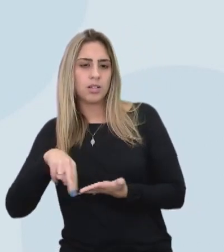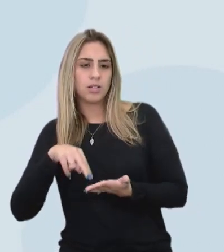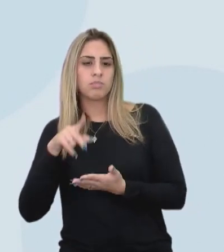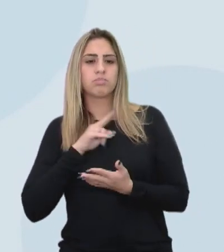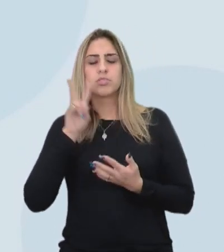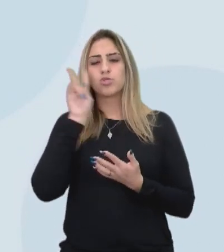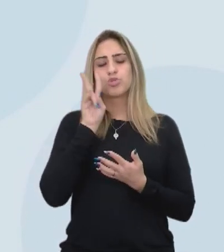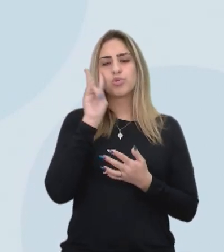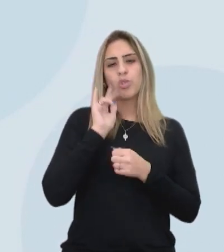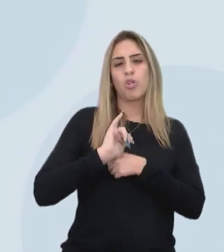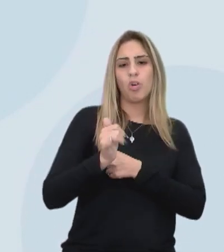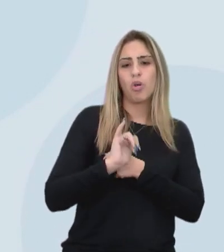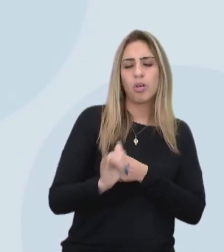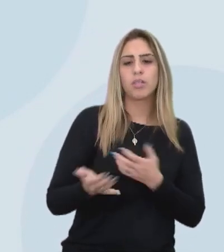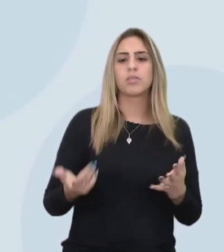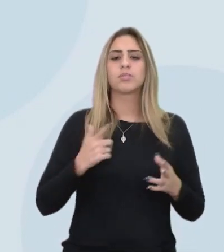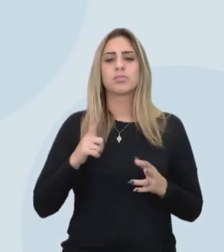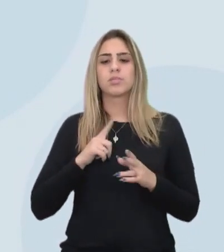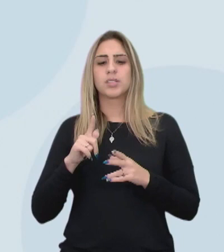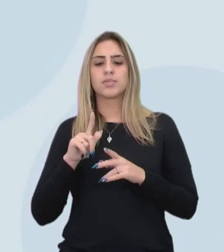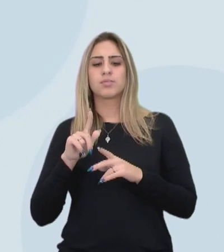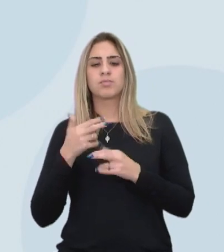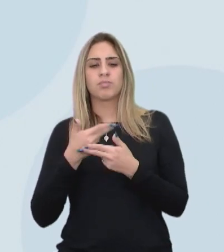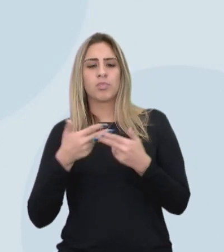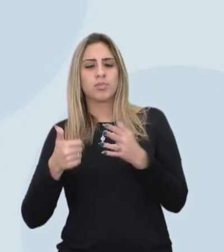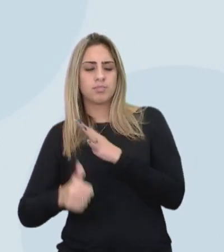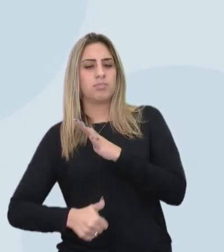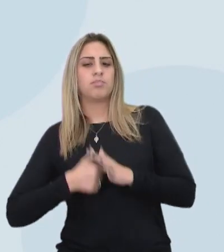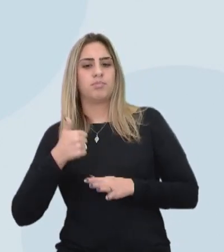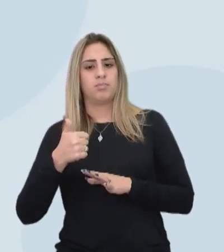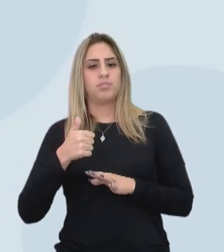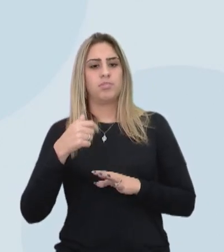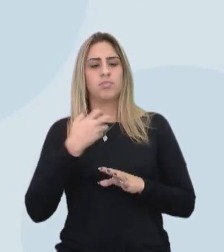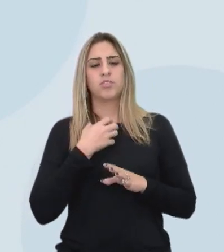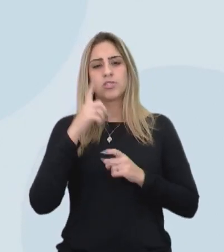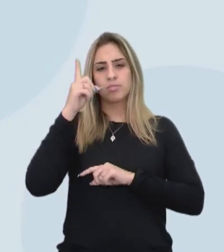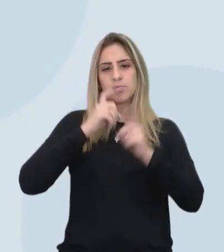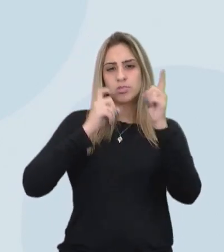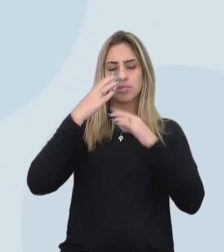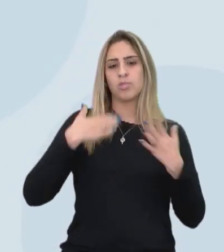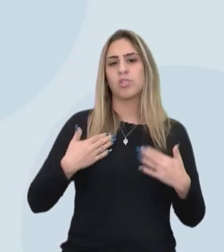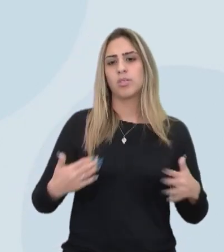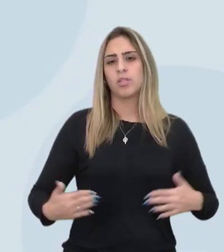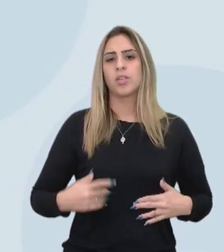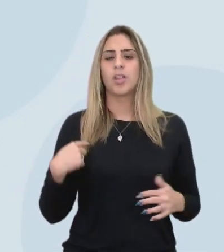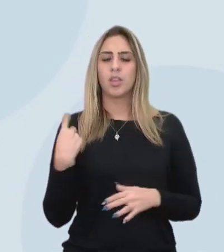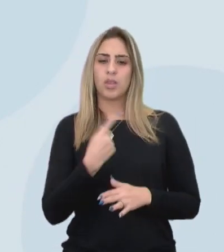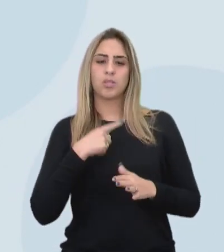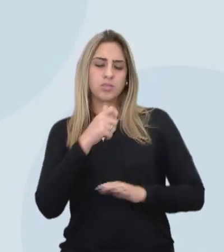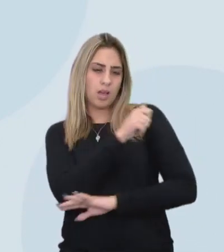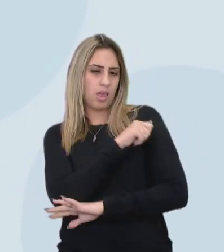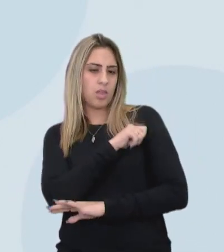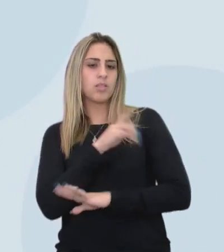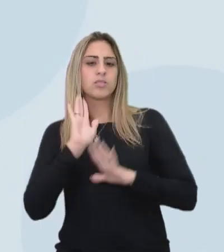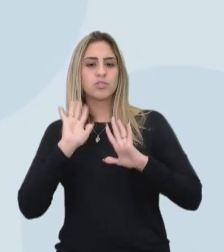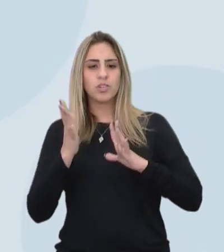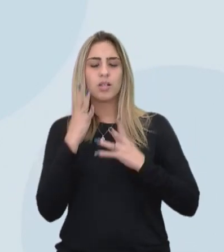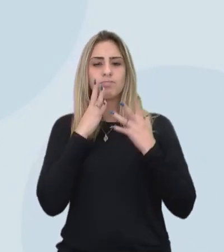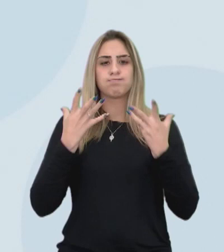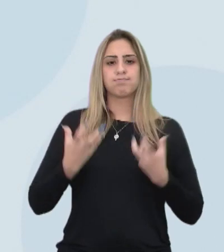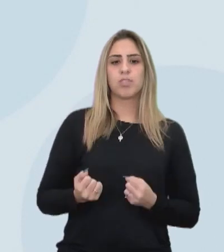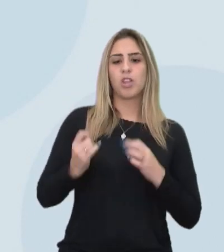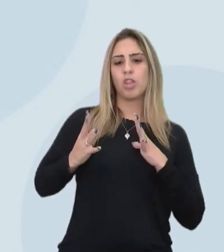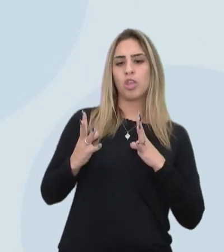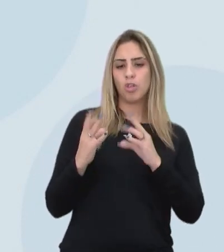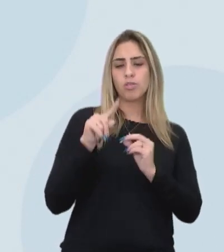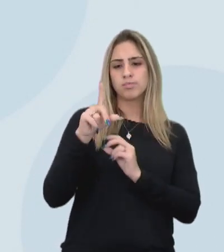folclóricas, danças urbanas. Falamos da gestualidade, da expressão corporal, enfim. a nossa estudante ela já está assumindo com todas